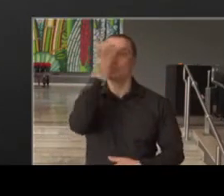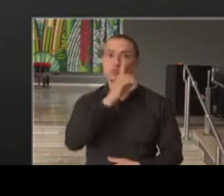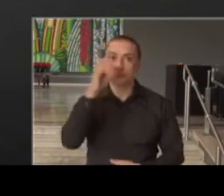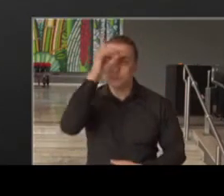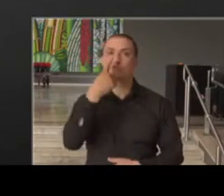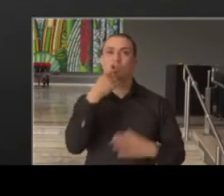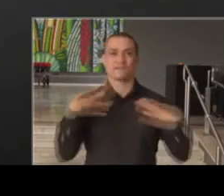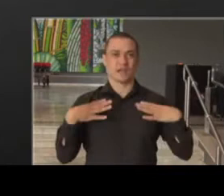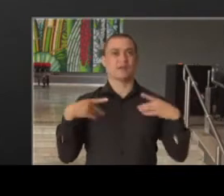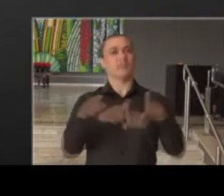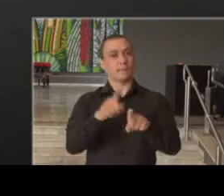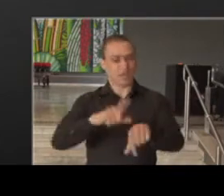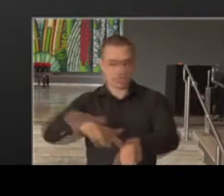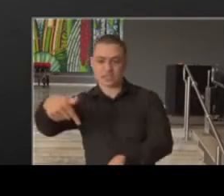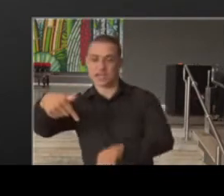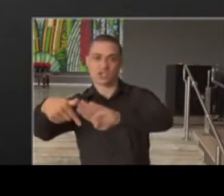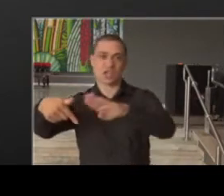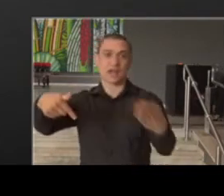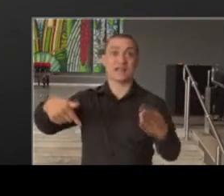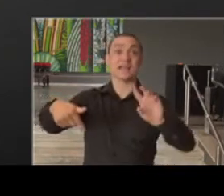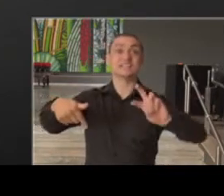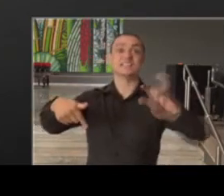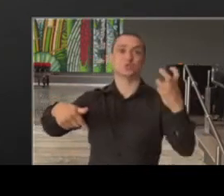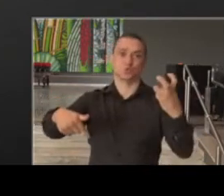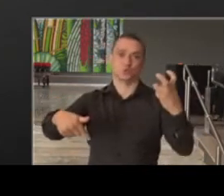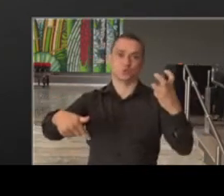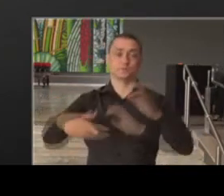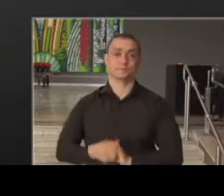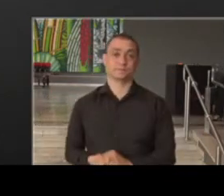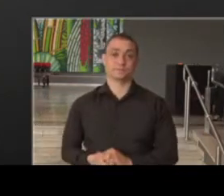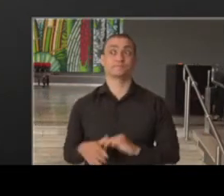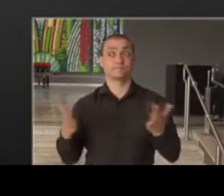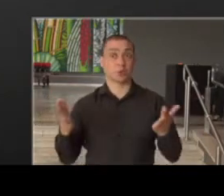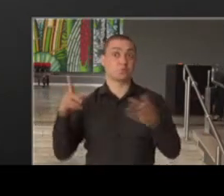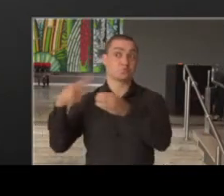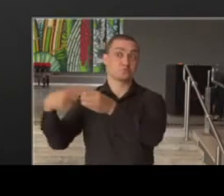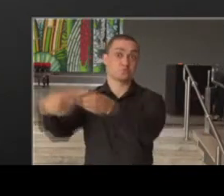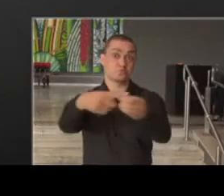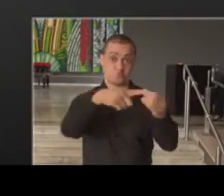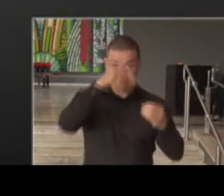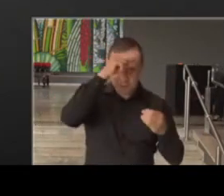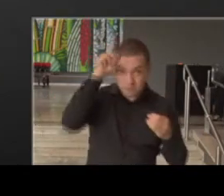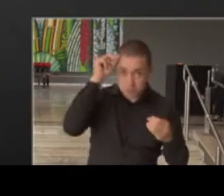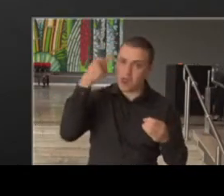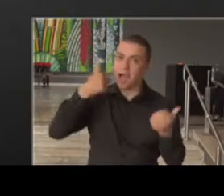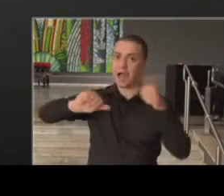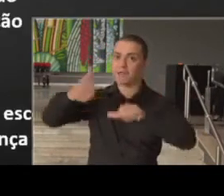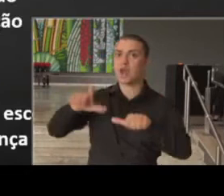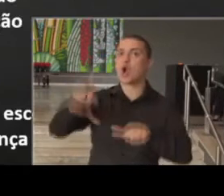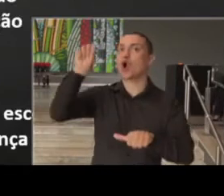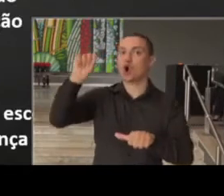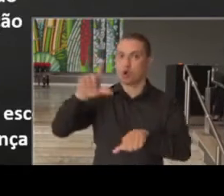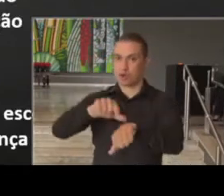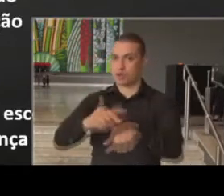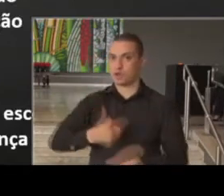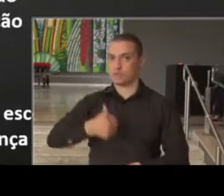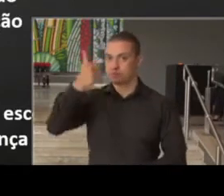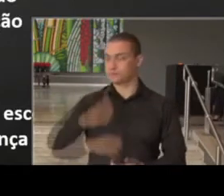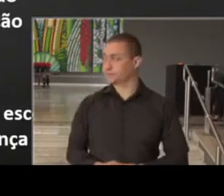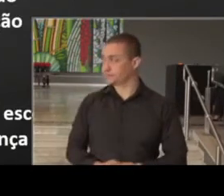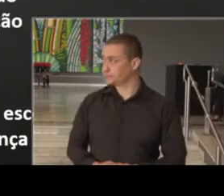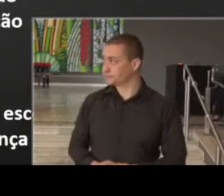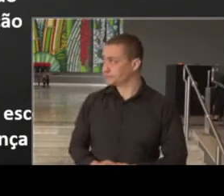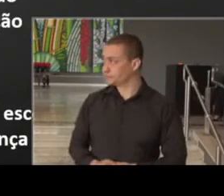e feriados, das 7 às 17 horas. Então, cabe aos municípios fazerem essa avaliação.